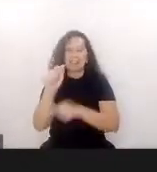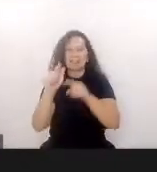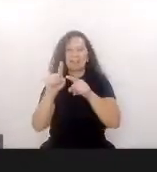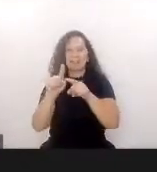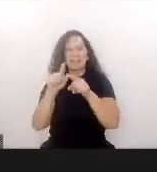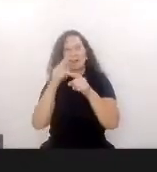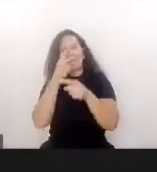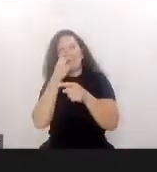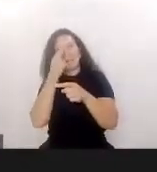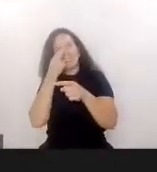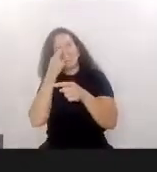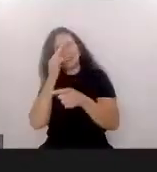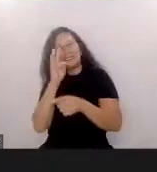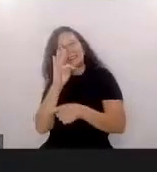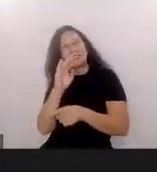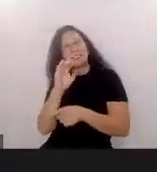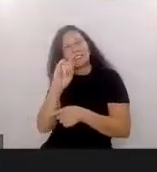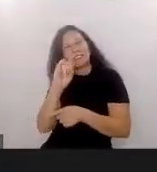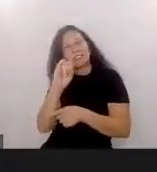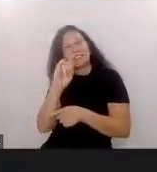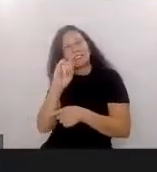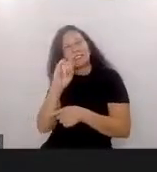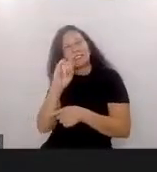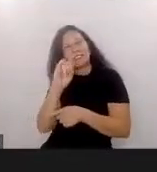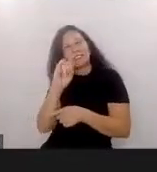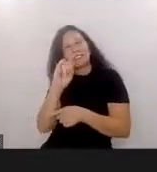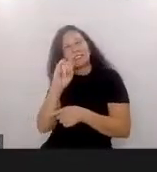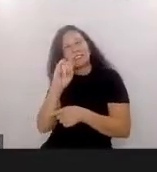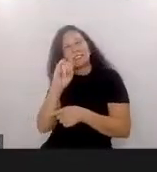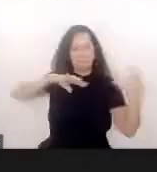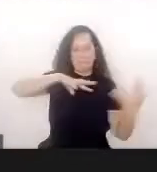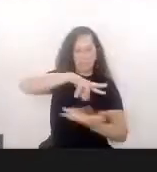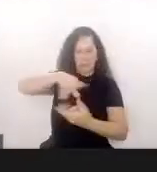isso varia bastante. A maneira como a gente escolheu para